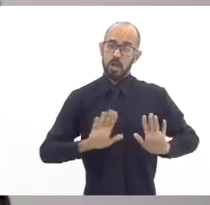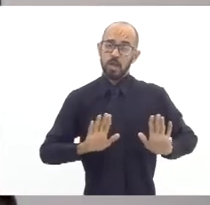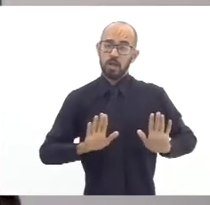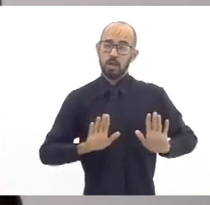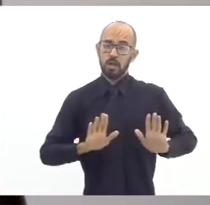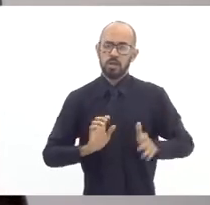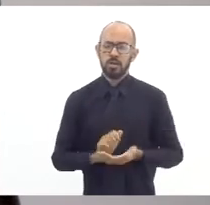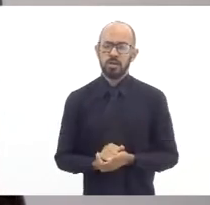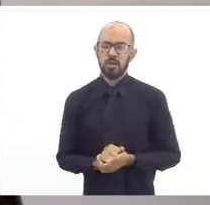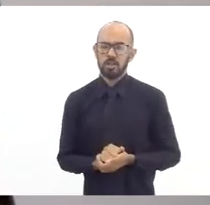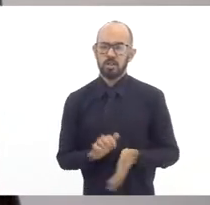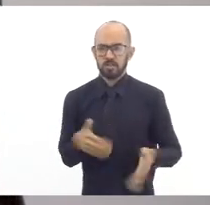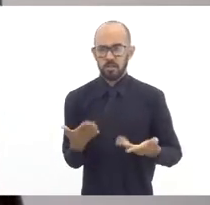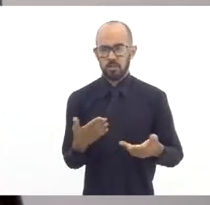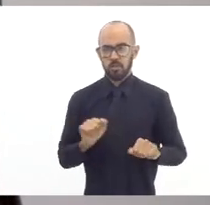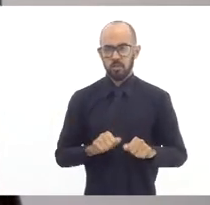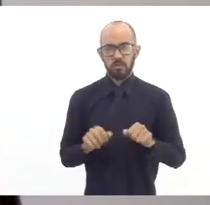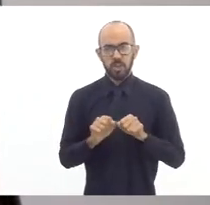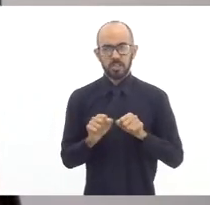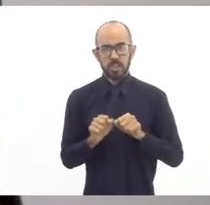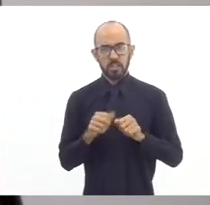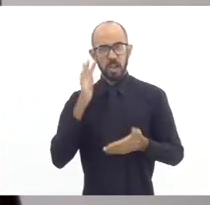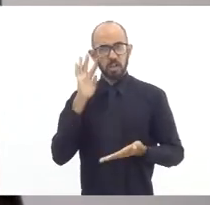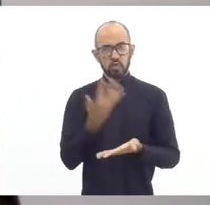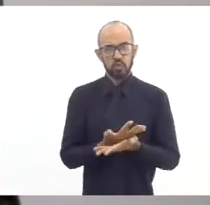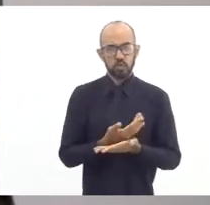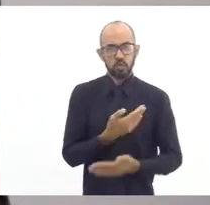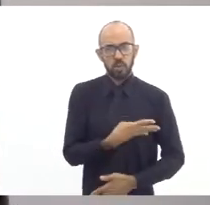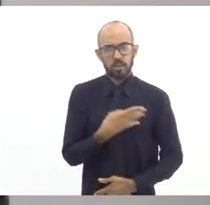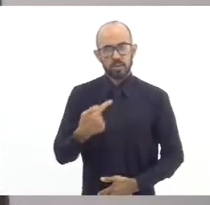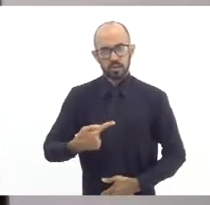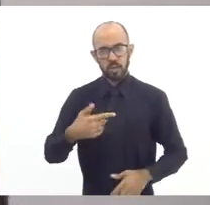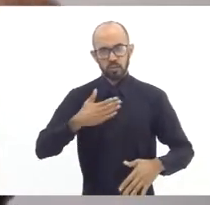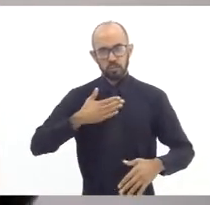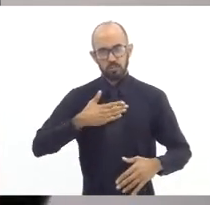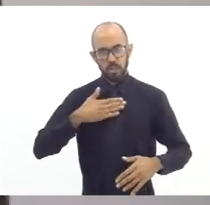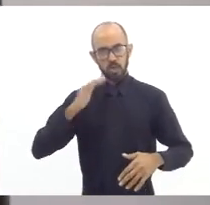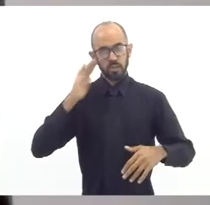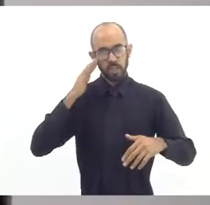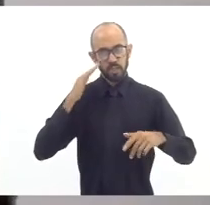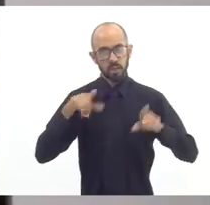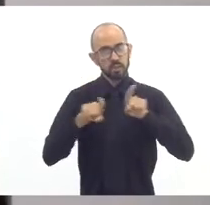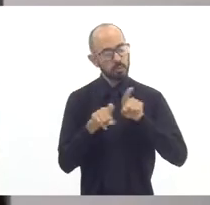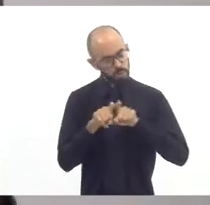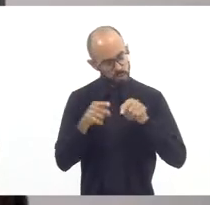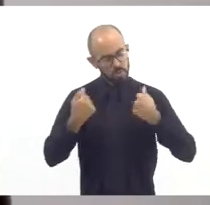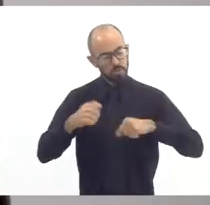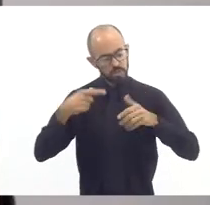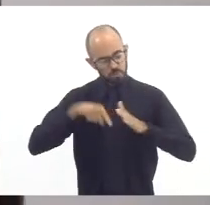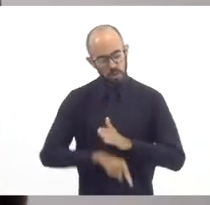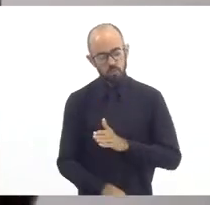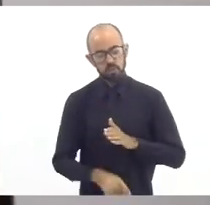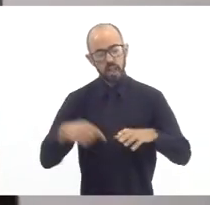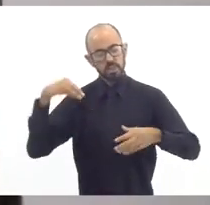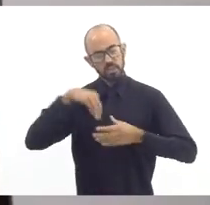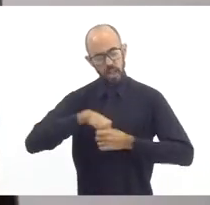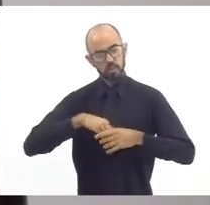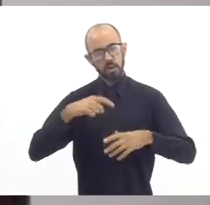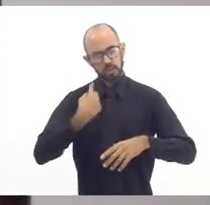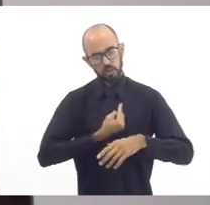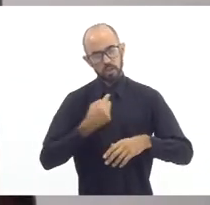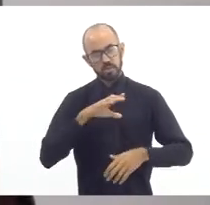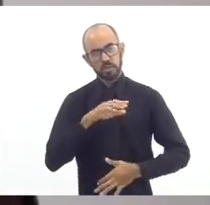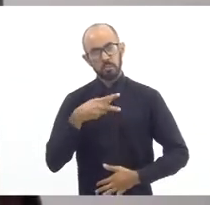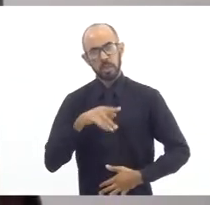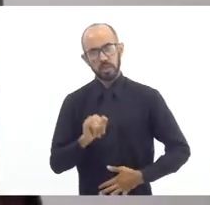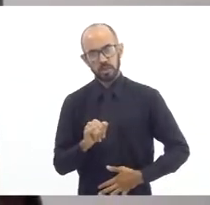forma, para editar essa resolução 47, que, no meu entendimento, vamos aprofundar essa questão internamente, foi uma resolução que